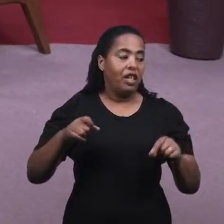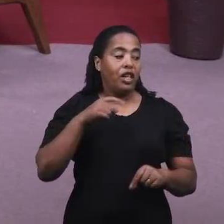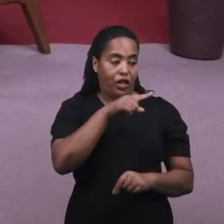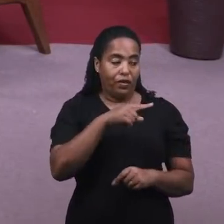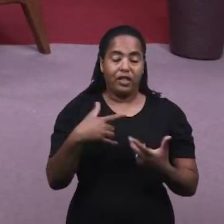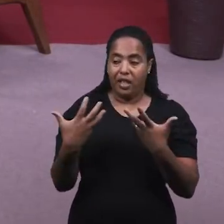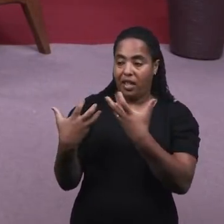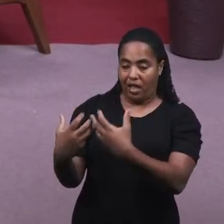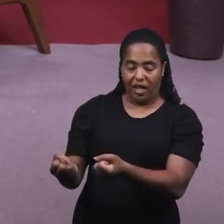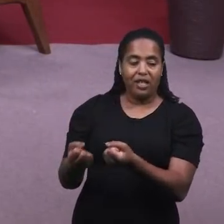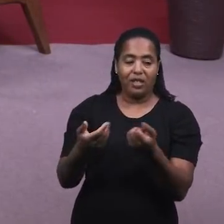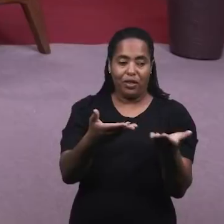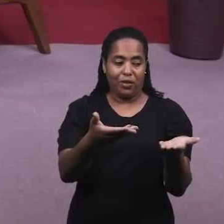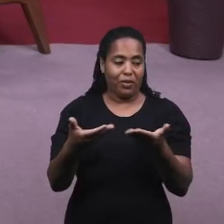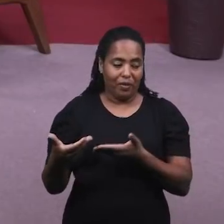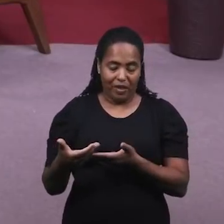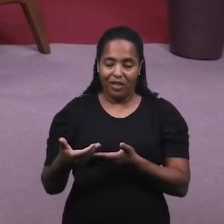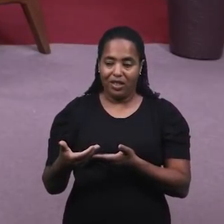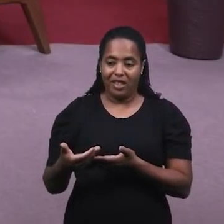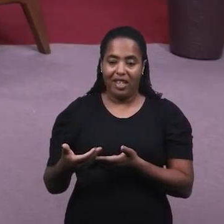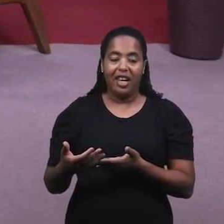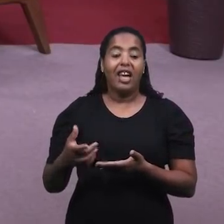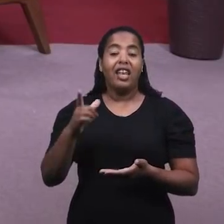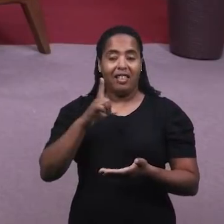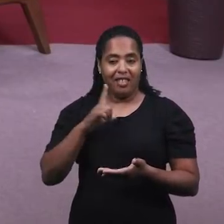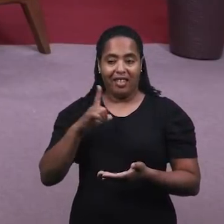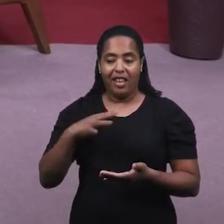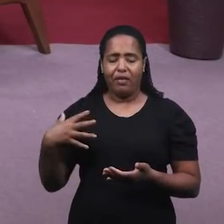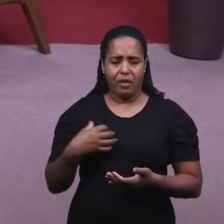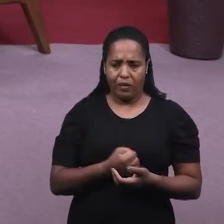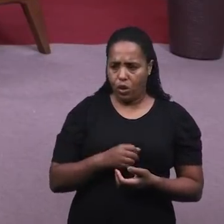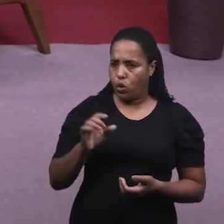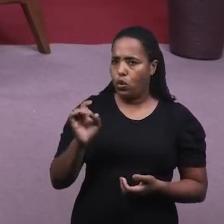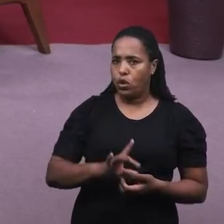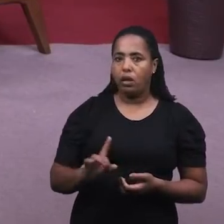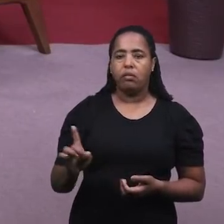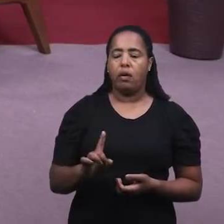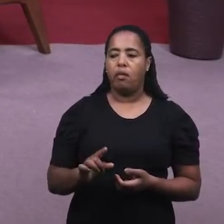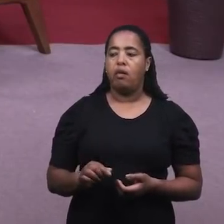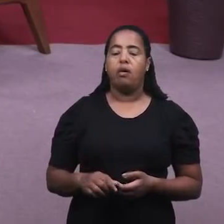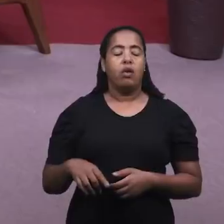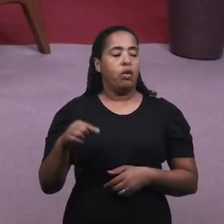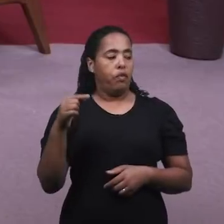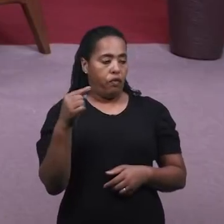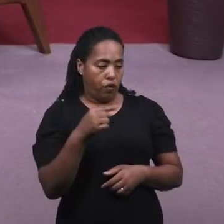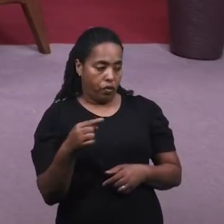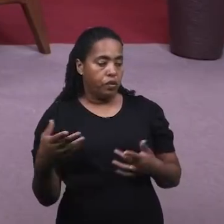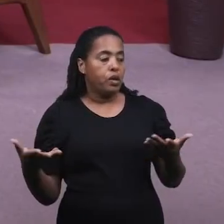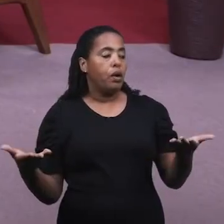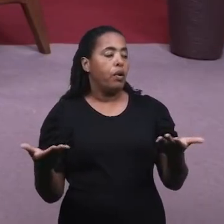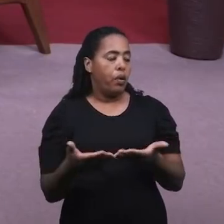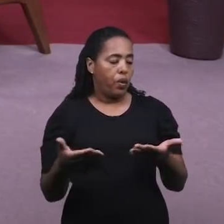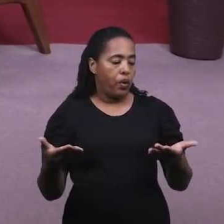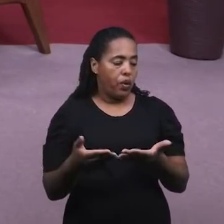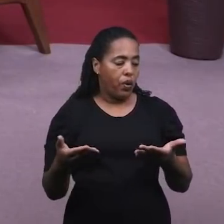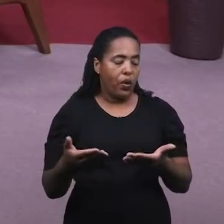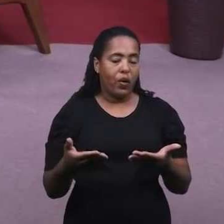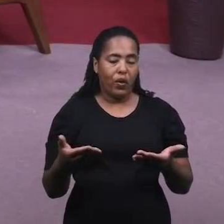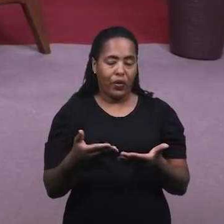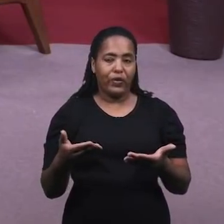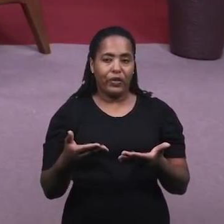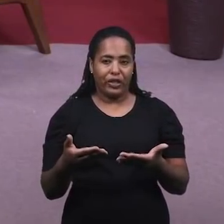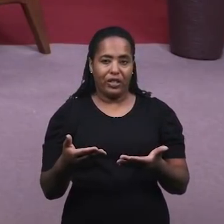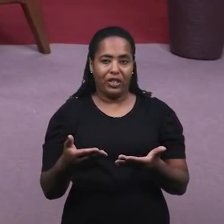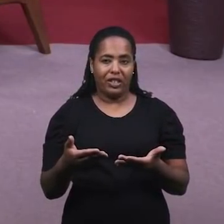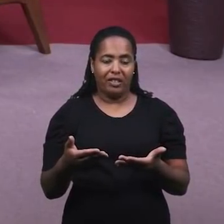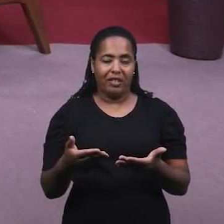o convite e recebeu a salvação. E não só isso, você desfruta hoje da